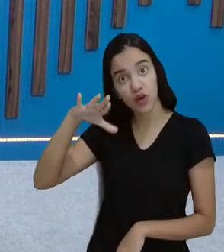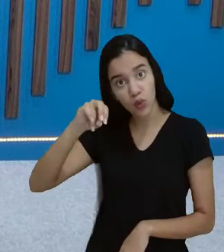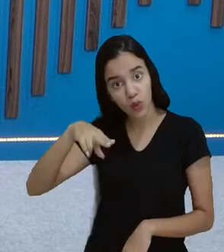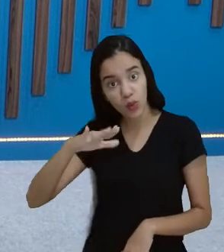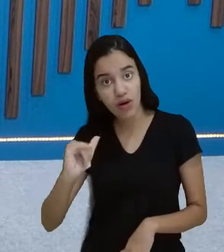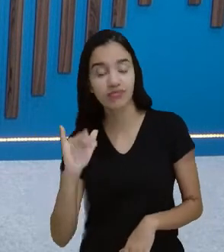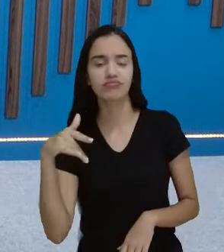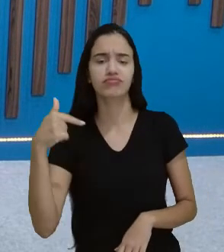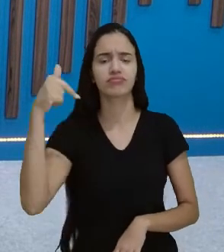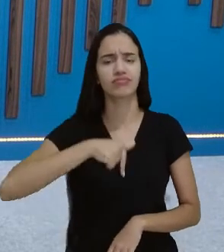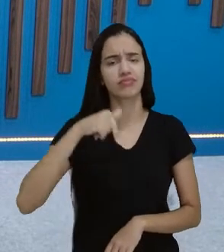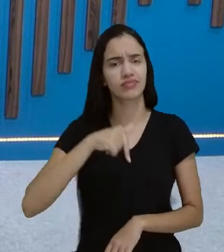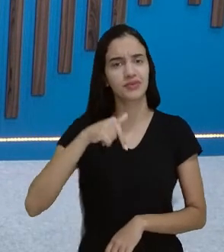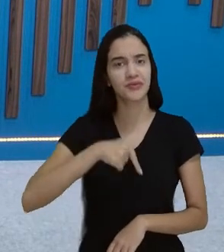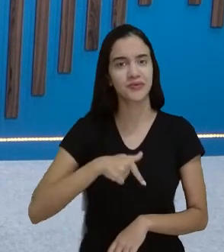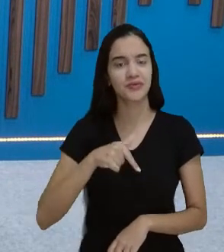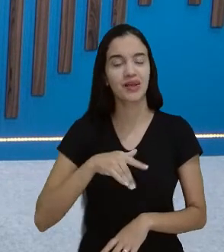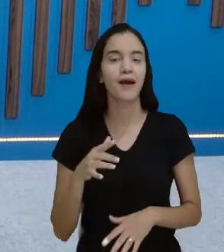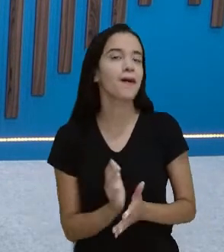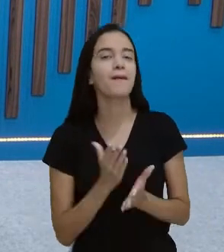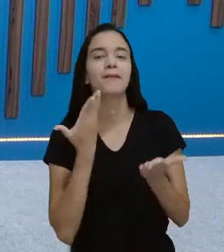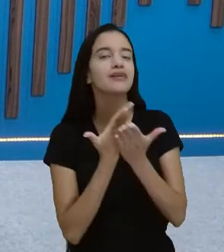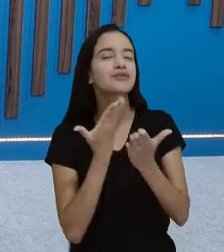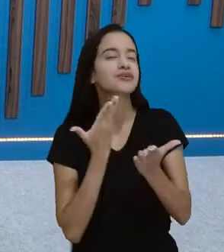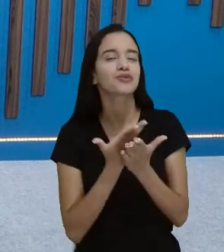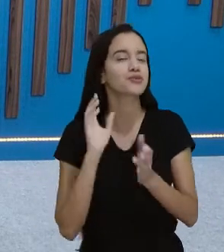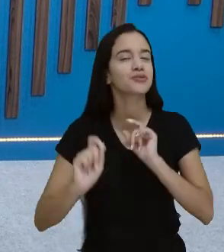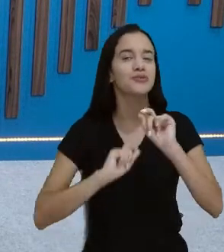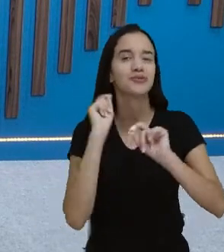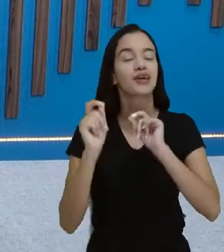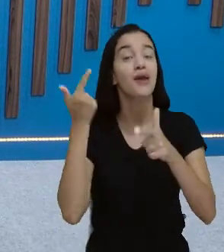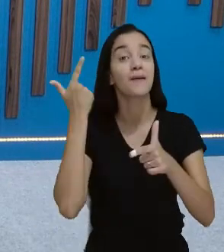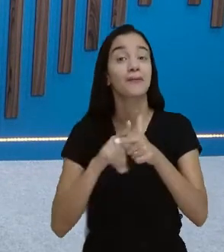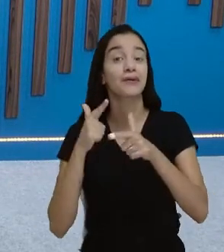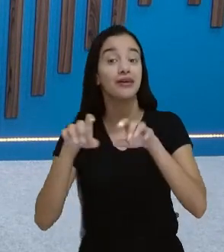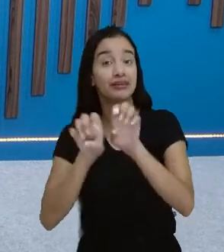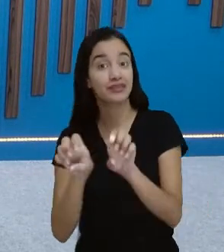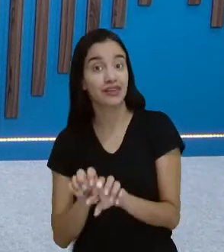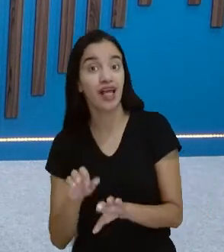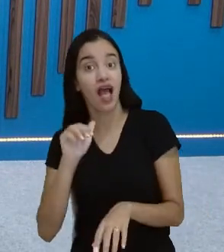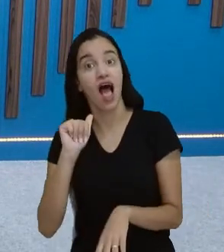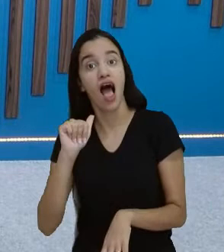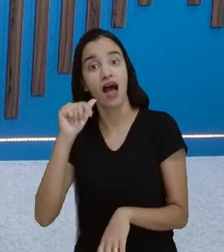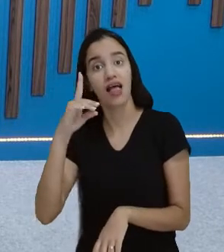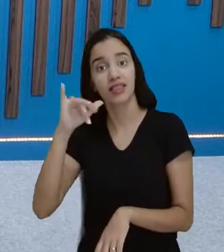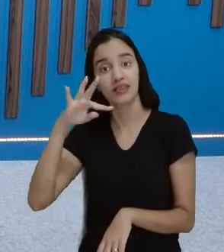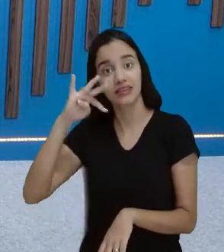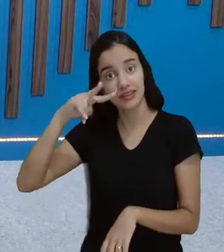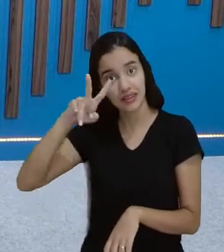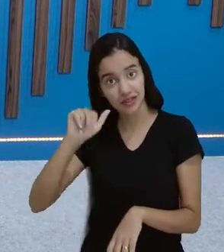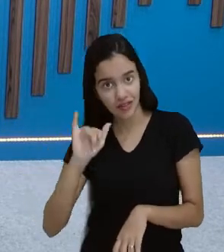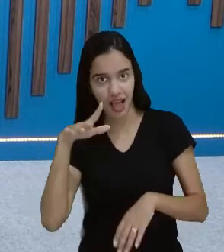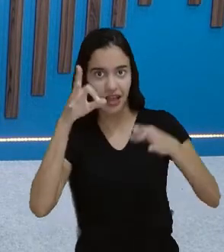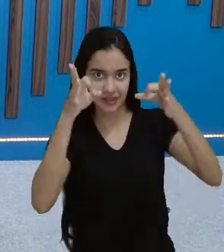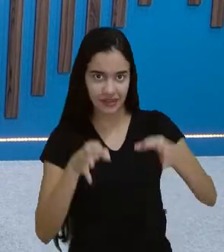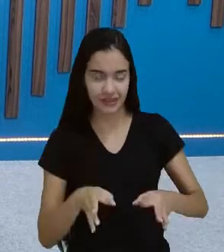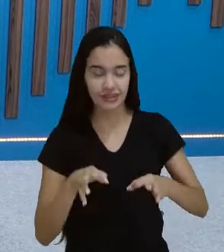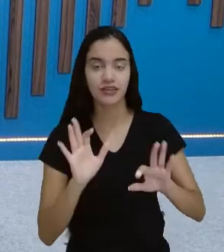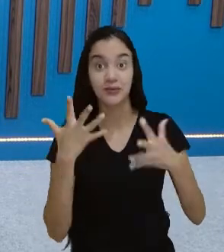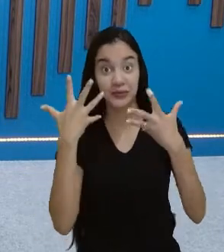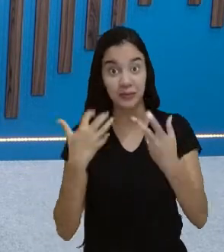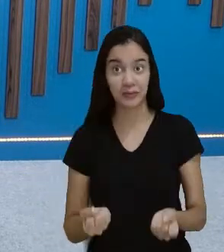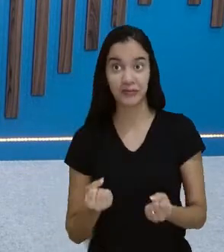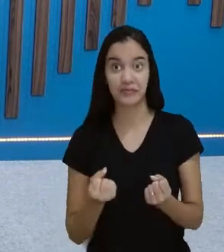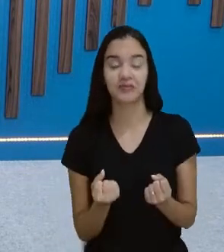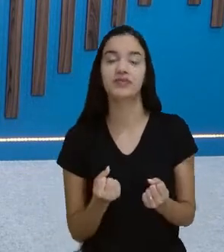Marques e estamos aqui para trabalhar um pouquinho sobre os problemas com estruturas aditivas, tá certo? Vamos